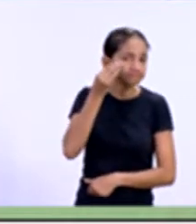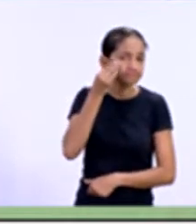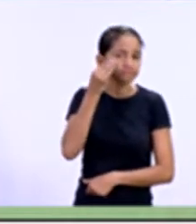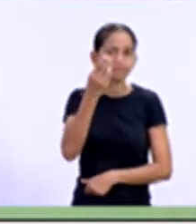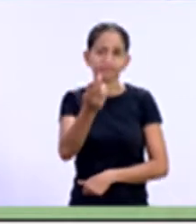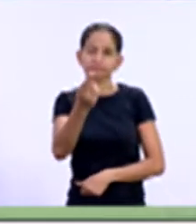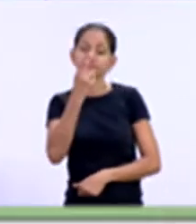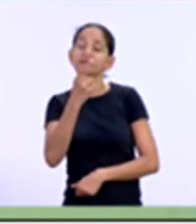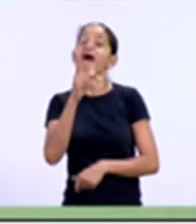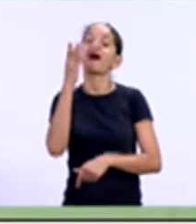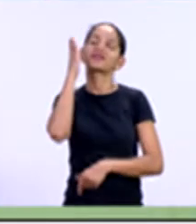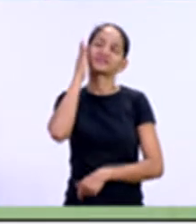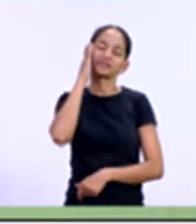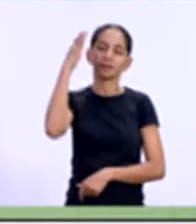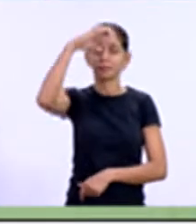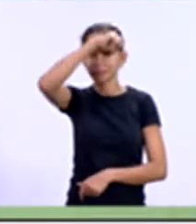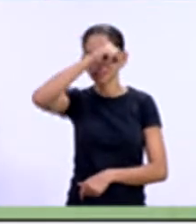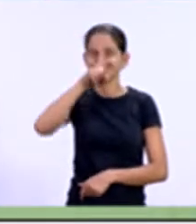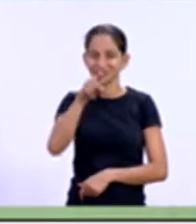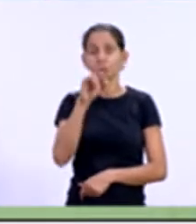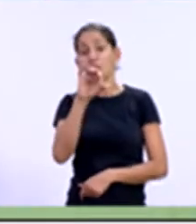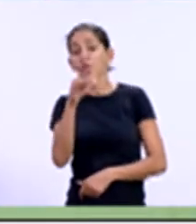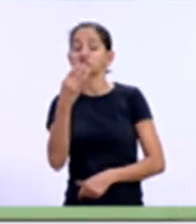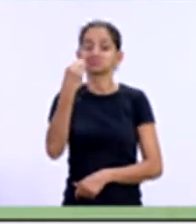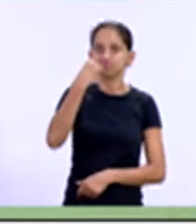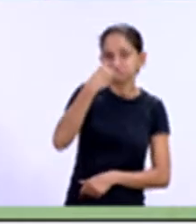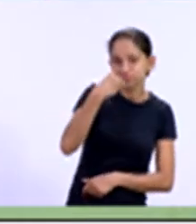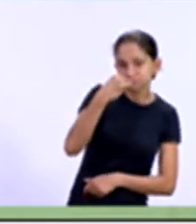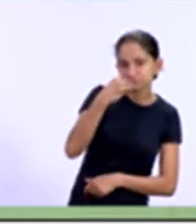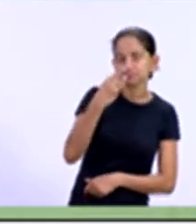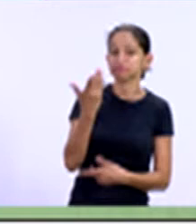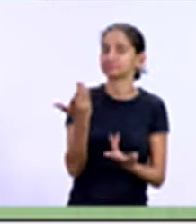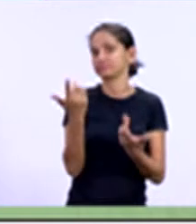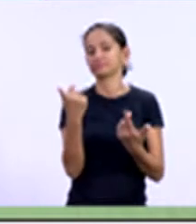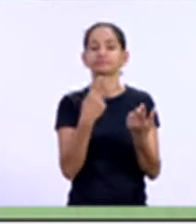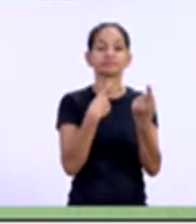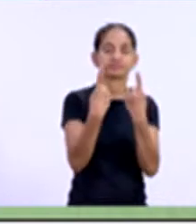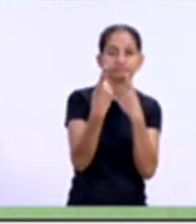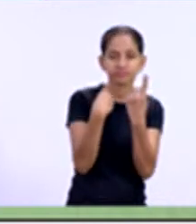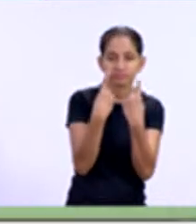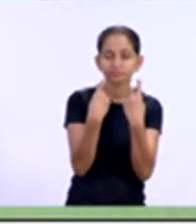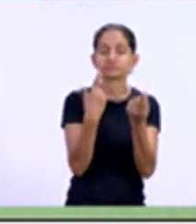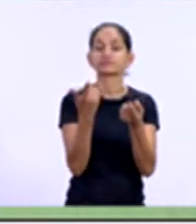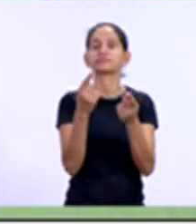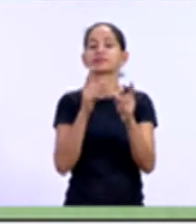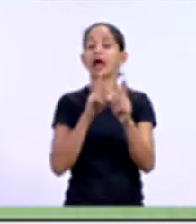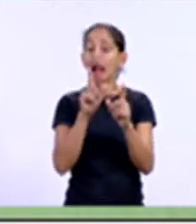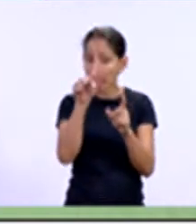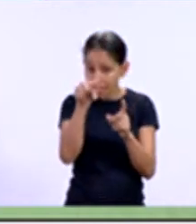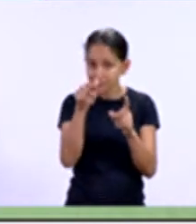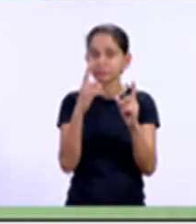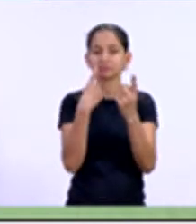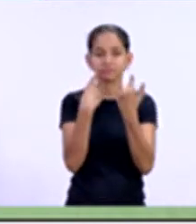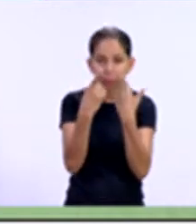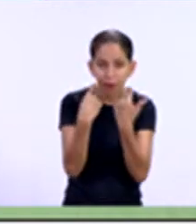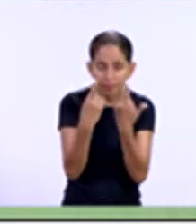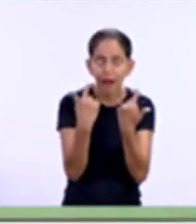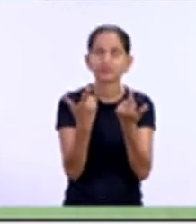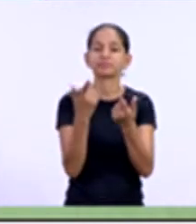Então, essa daí é o questionário. Diálogo. Ferramenta de